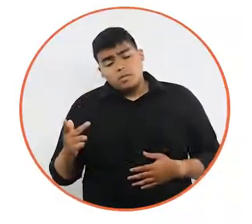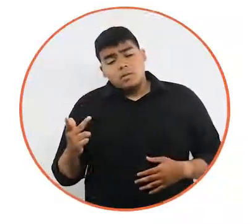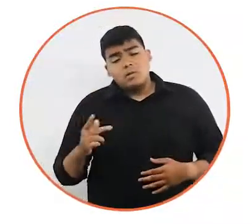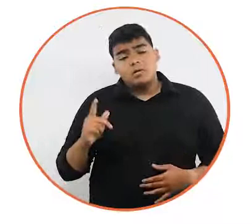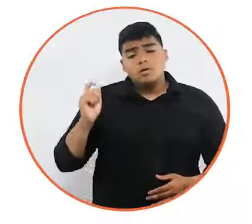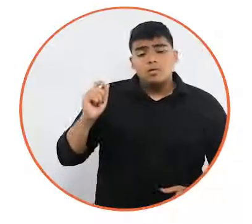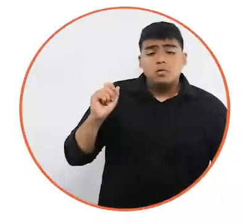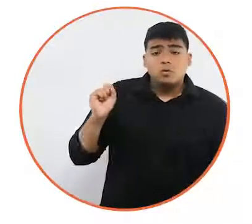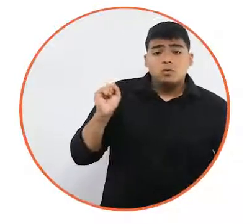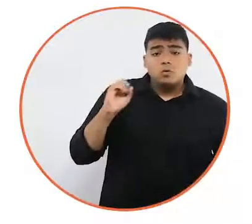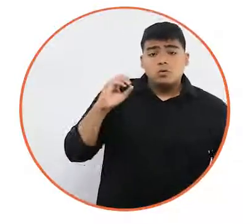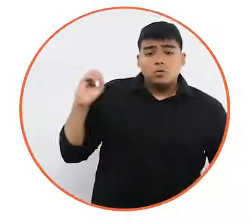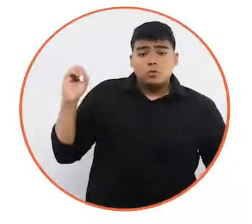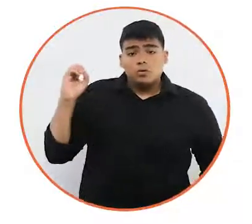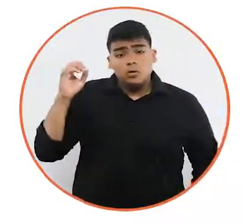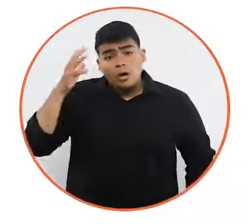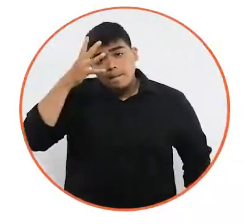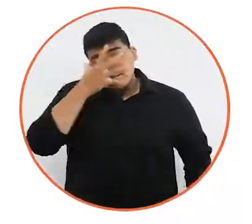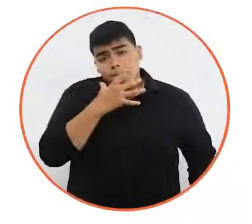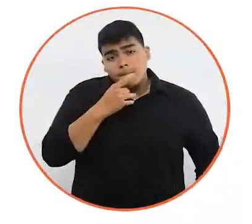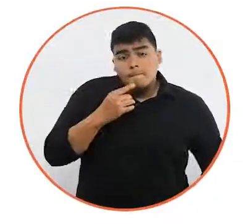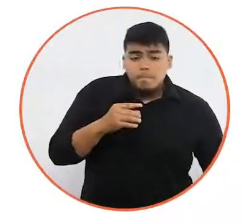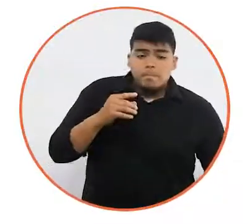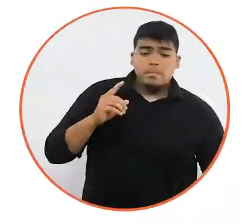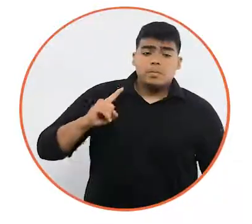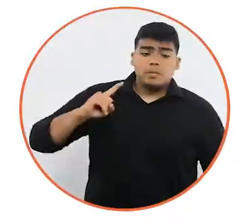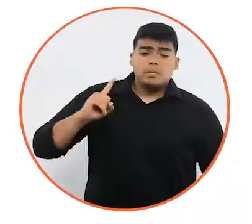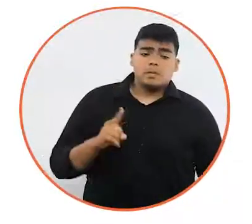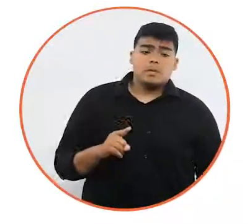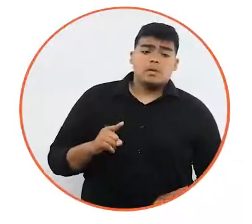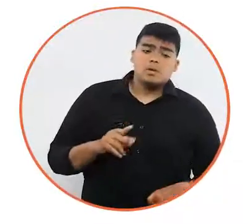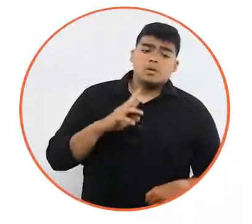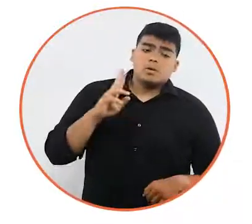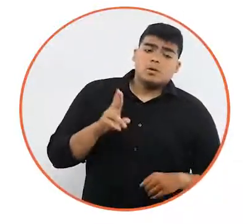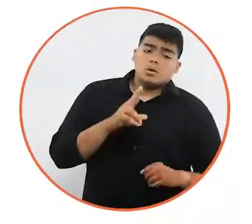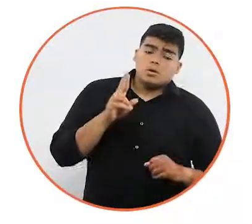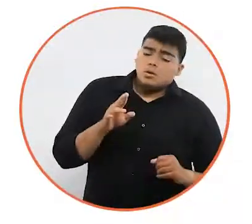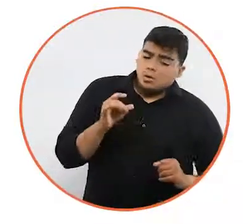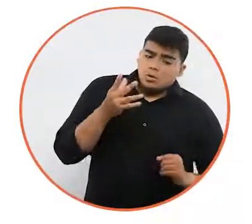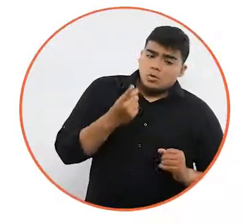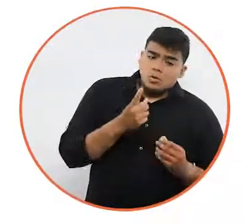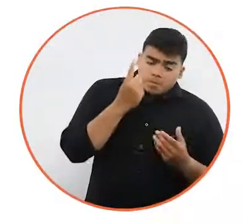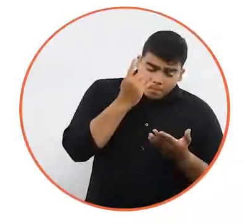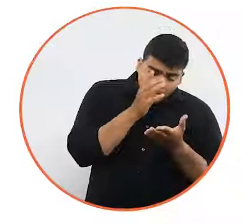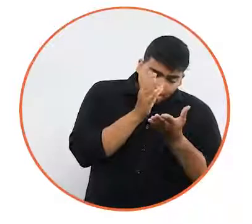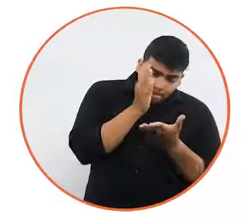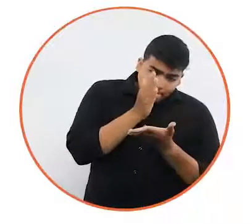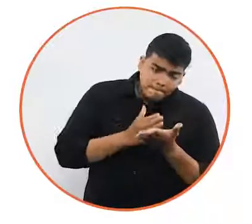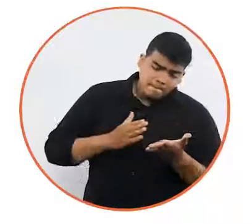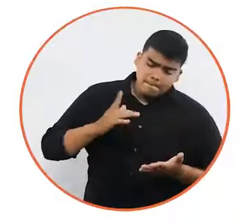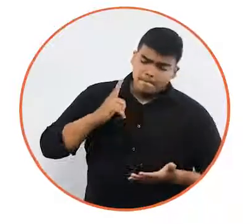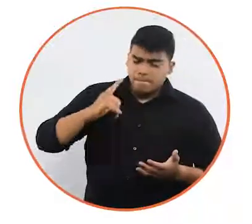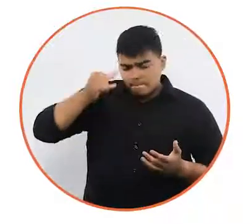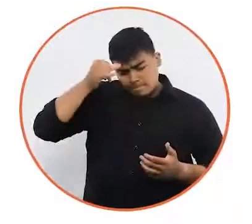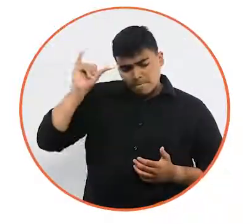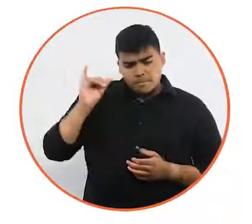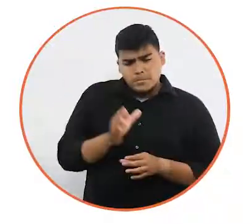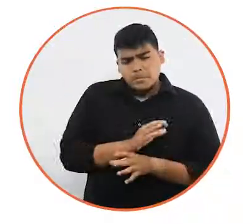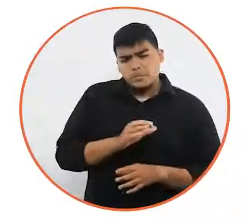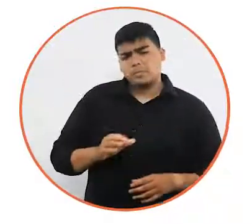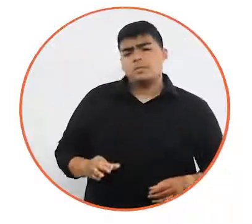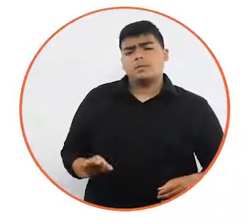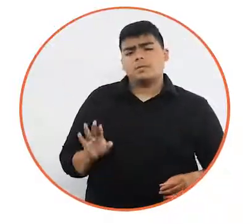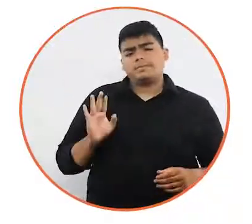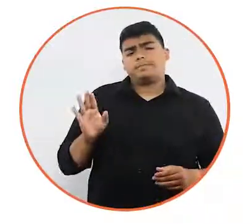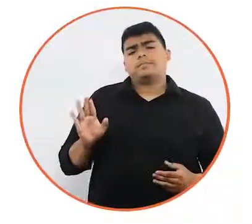ele diz, meu pai tem 800 cabeças de gado, ele está usando aí uma parte, né? Para se referir ao outro, não é a cabeça, ele tem o gado, mas é um modo de